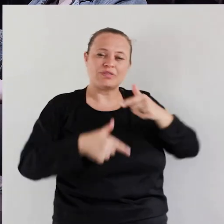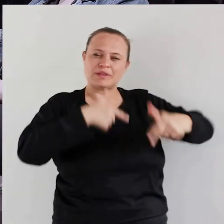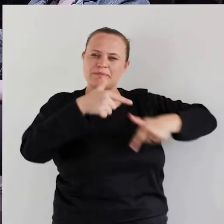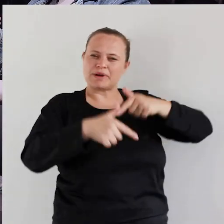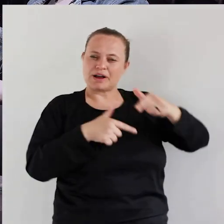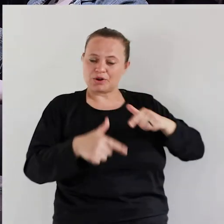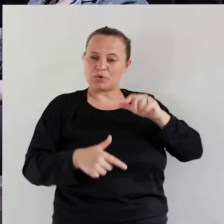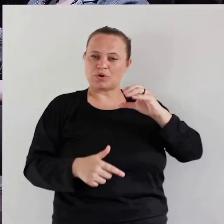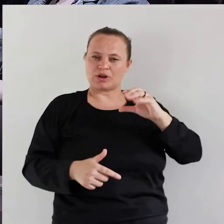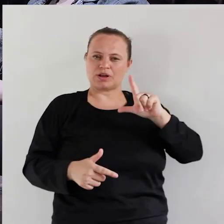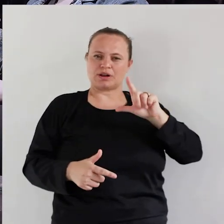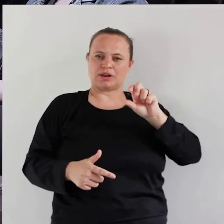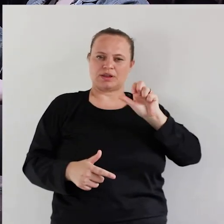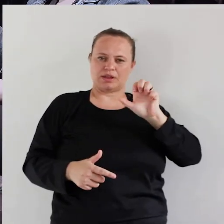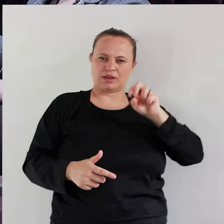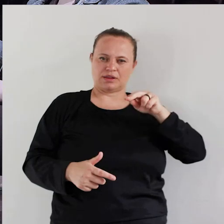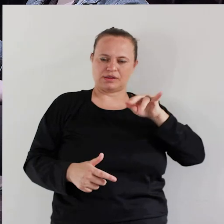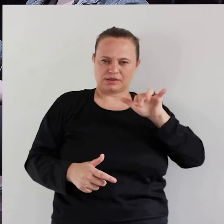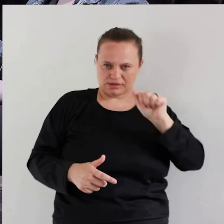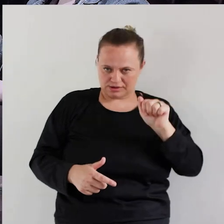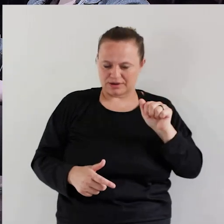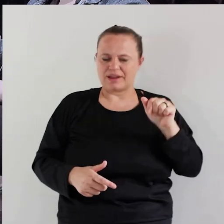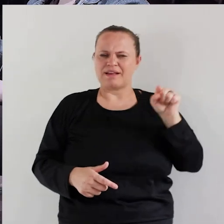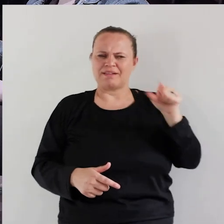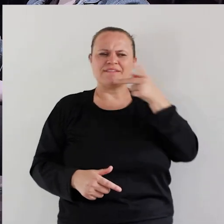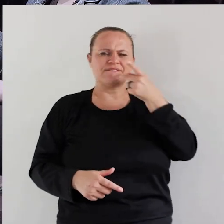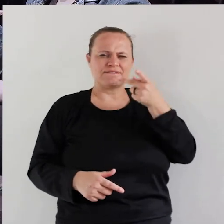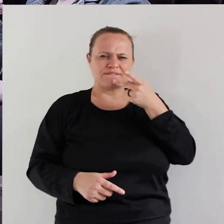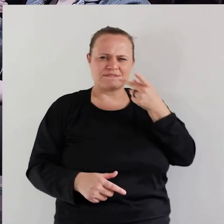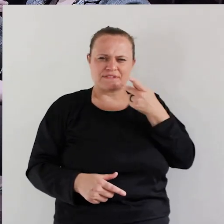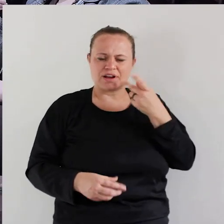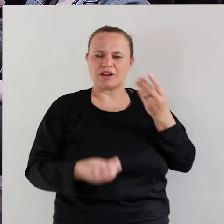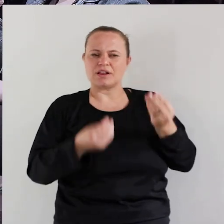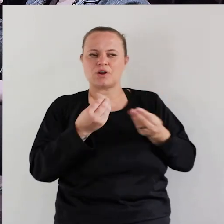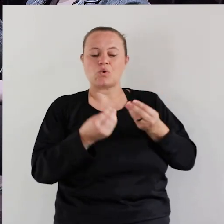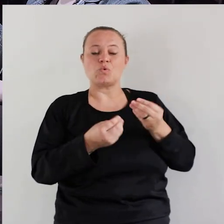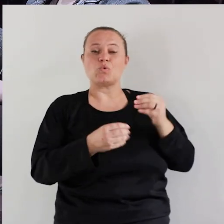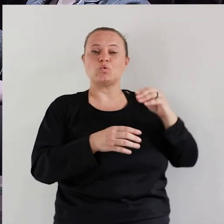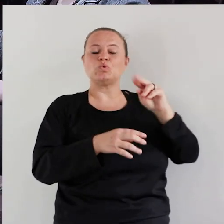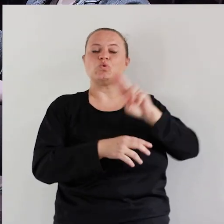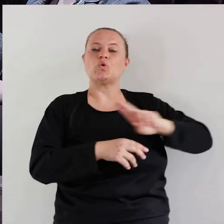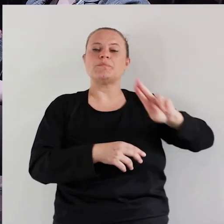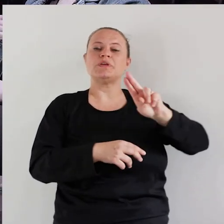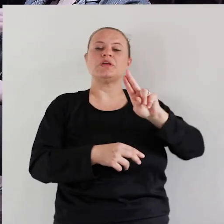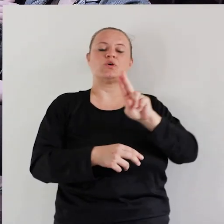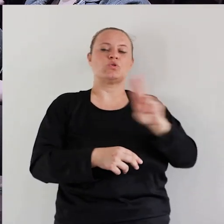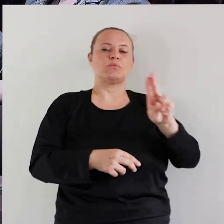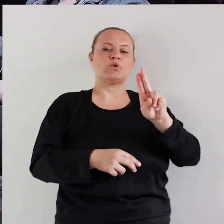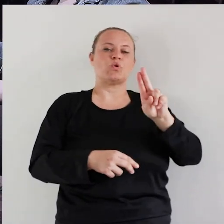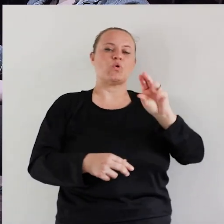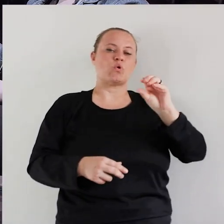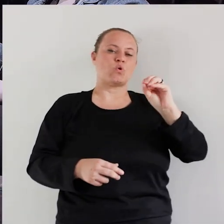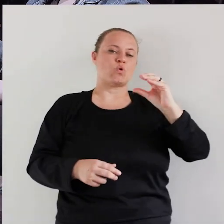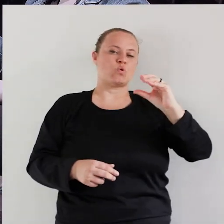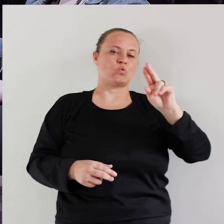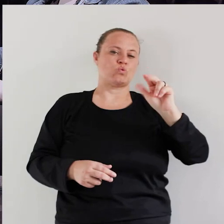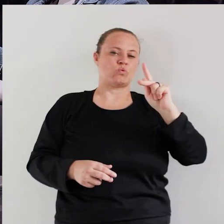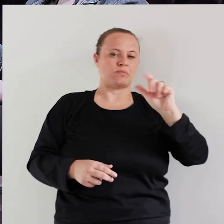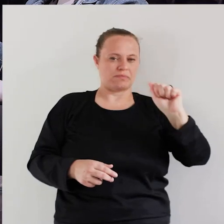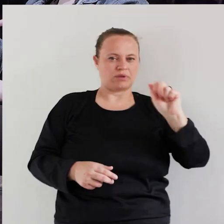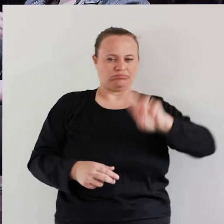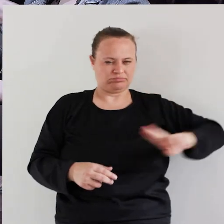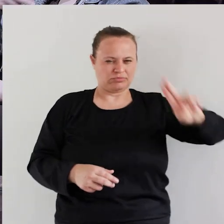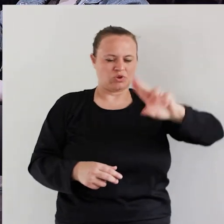subsistência, né? E você comentou o trabalho da Clênia, que é incrível, que traz, como você falou, né, não